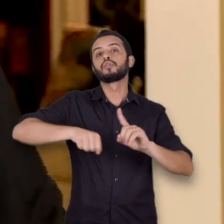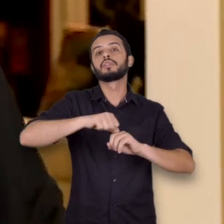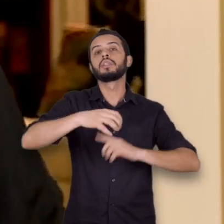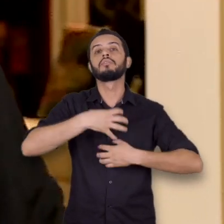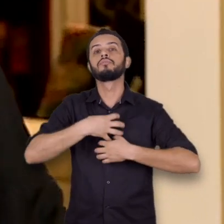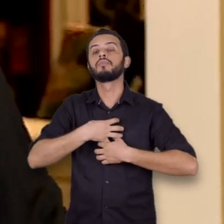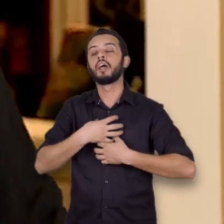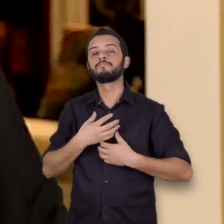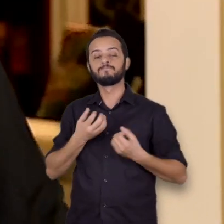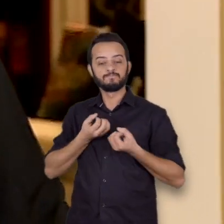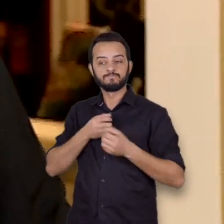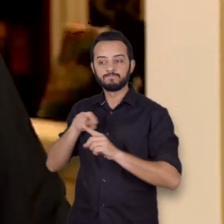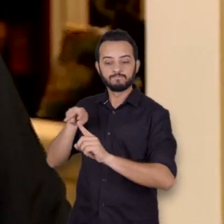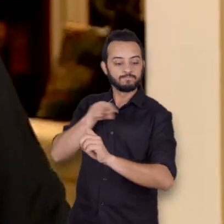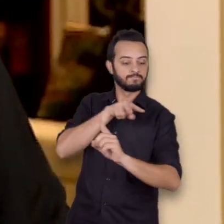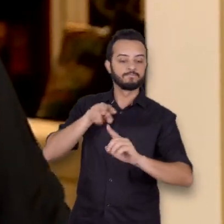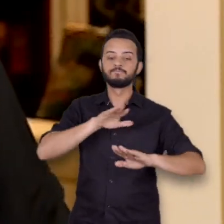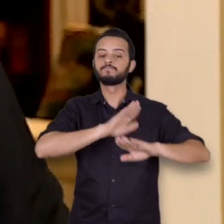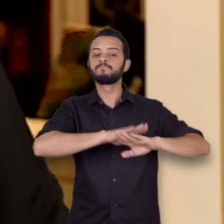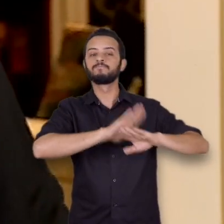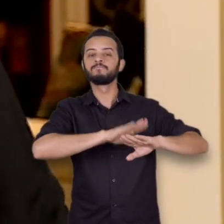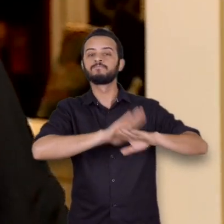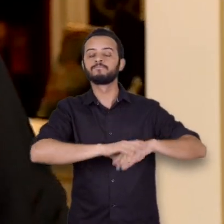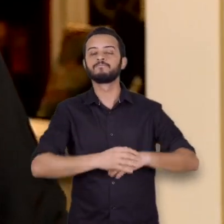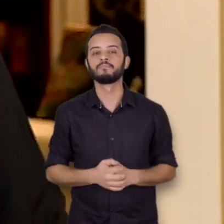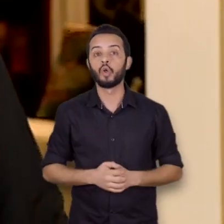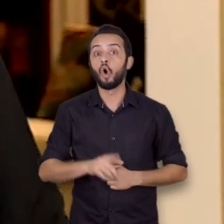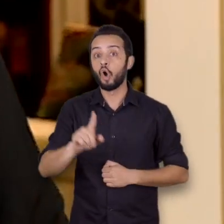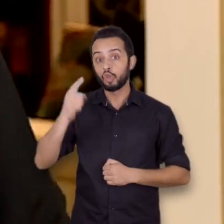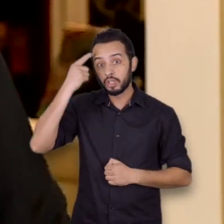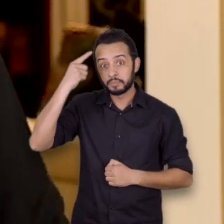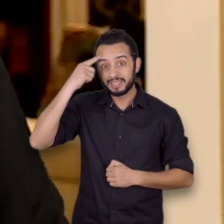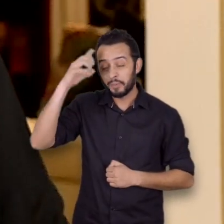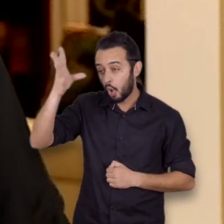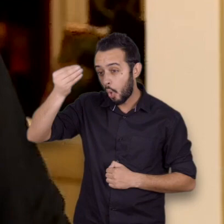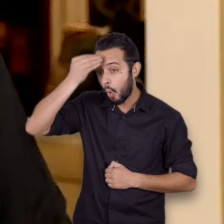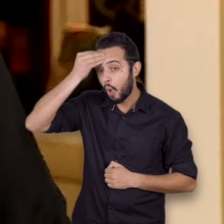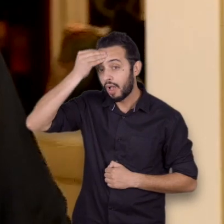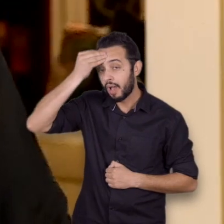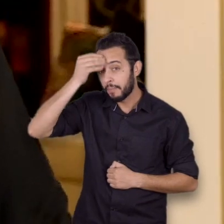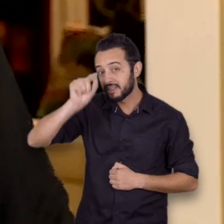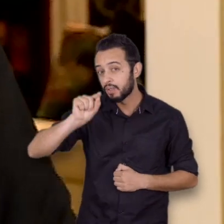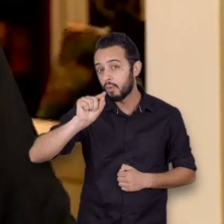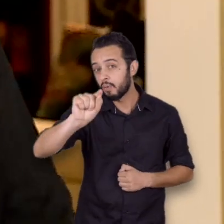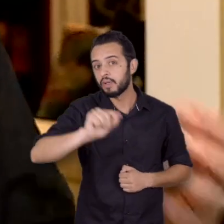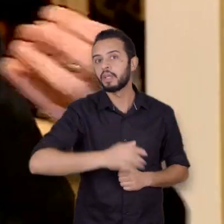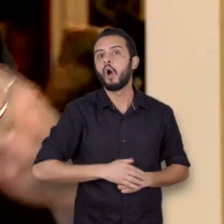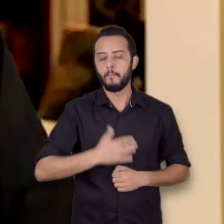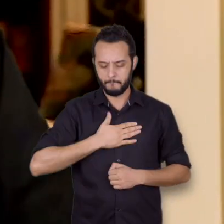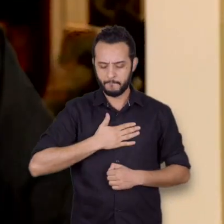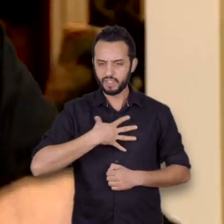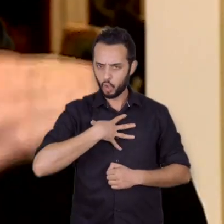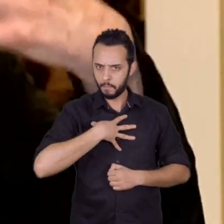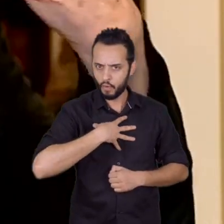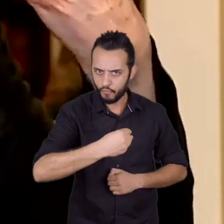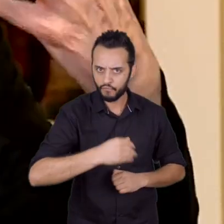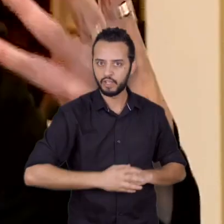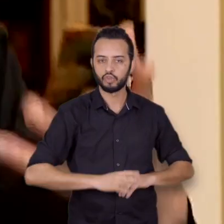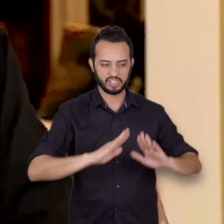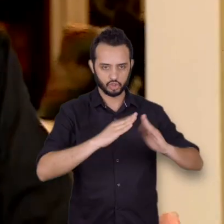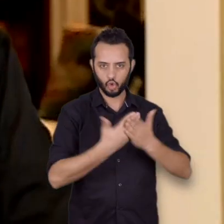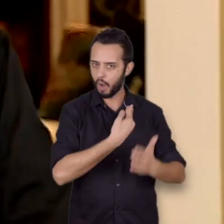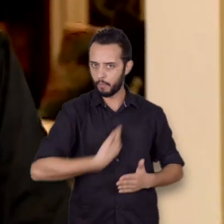da sociedade, né? Primeiramente, a gente precisa colocar na cabeça de que mesmo que o meu filho